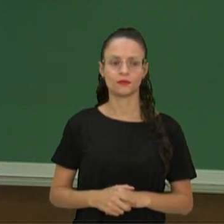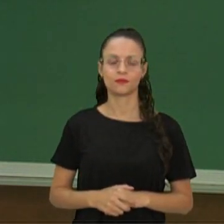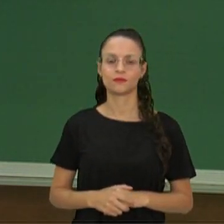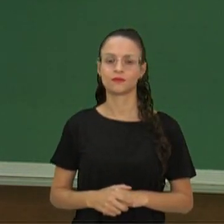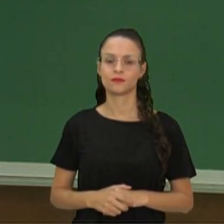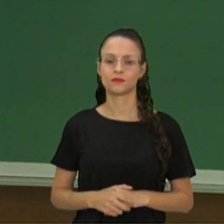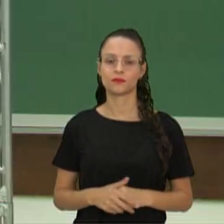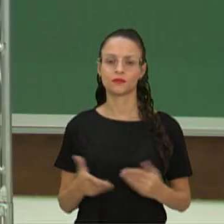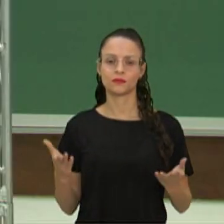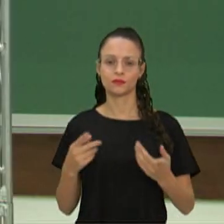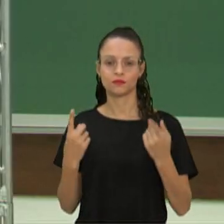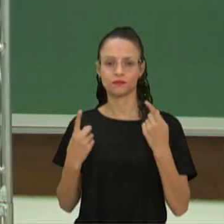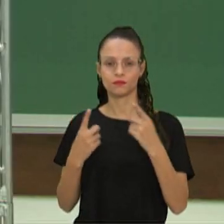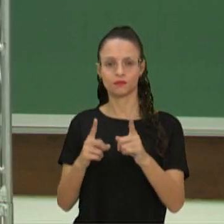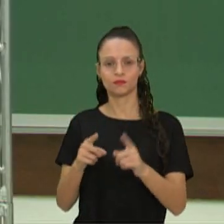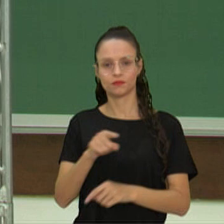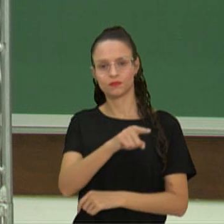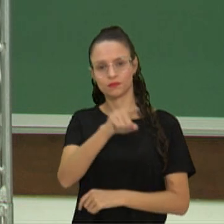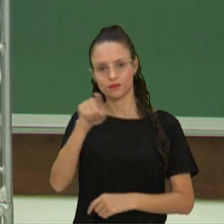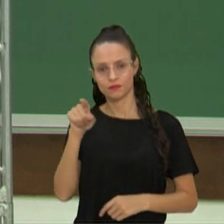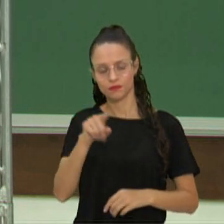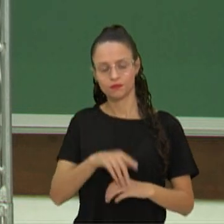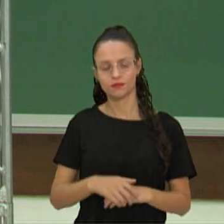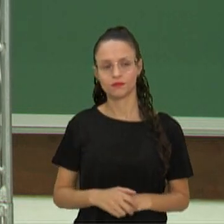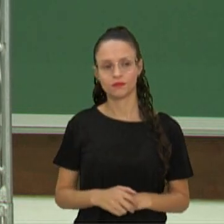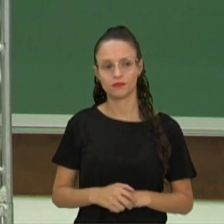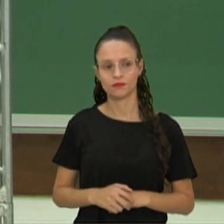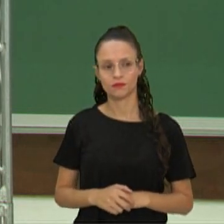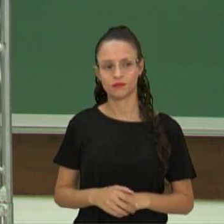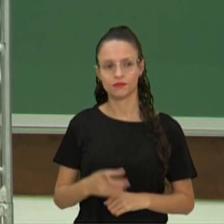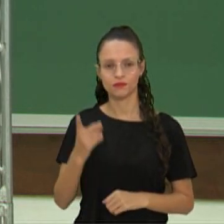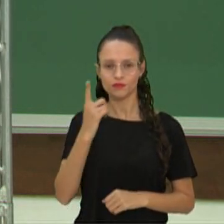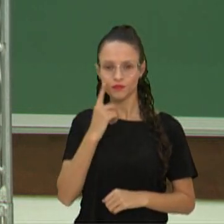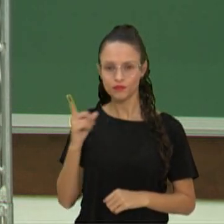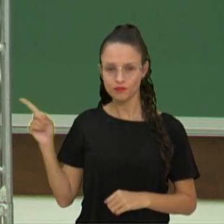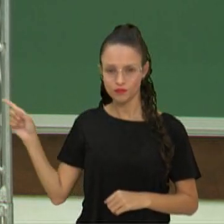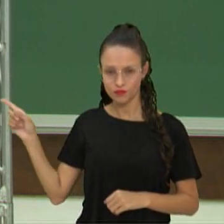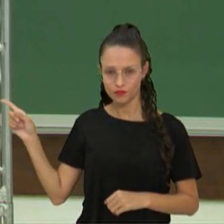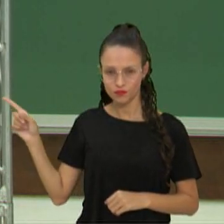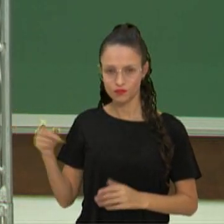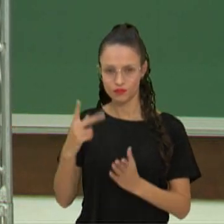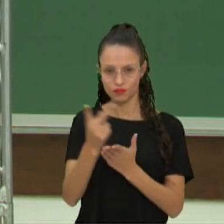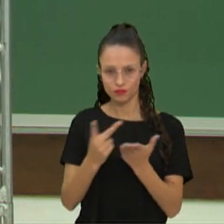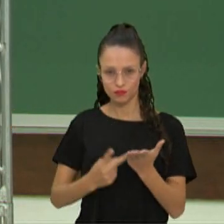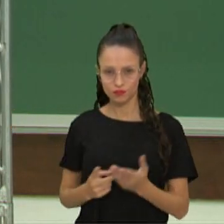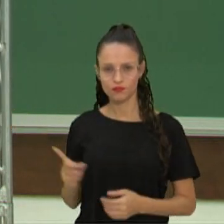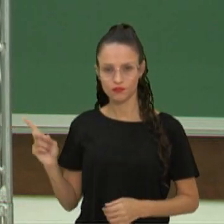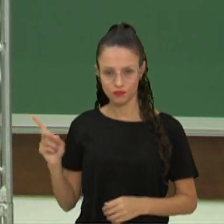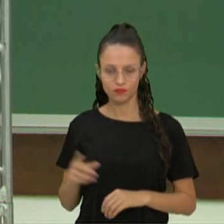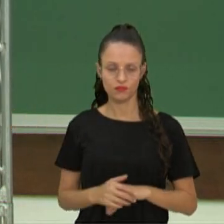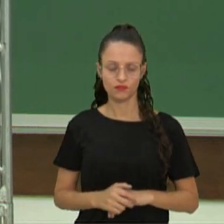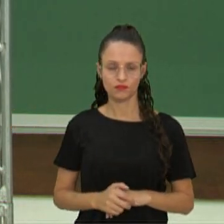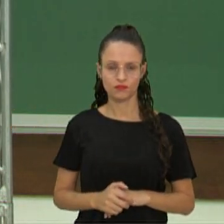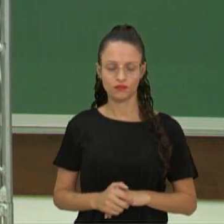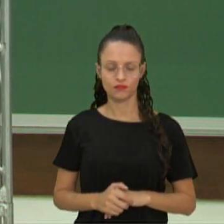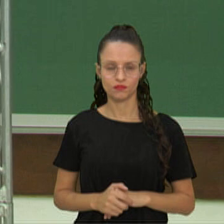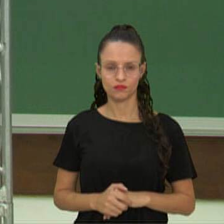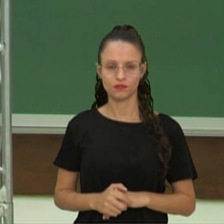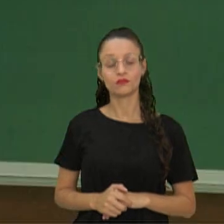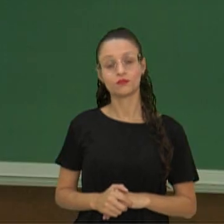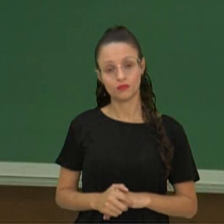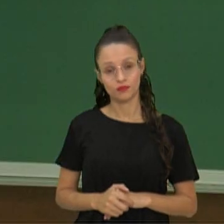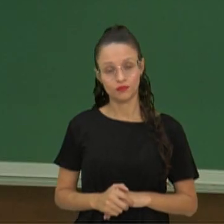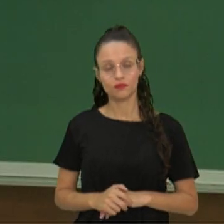E agora eu tenho um desafio para você. Eu tenho um paralelepípedo. Tá? Eu tenho um paralelepípedo. E o que eu